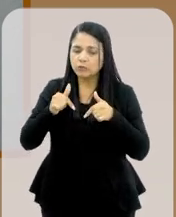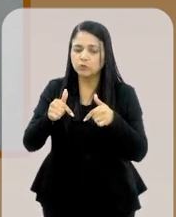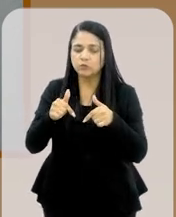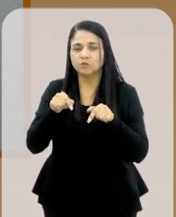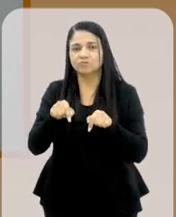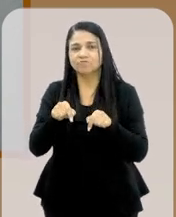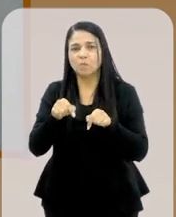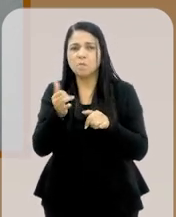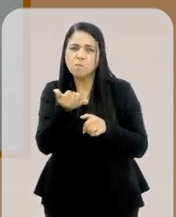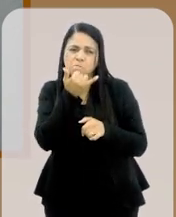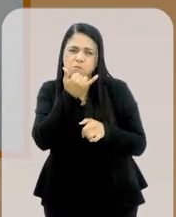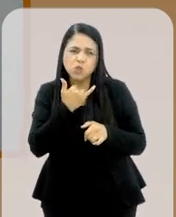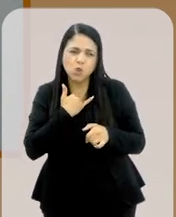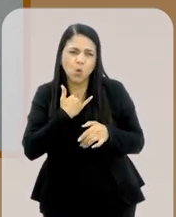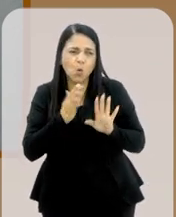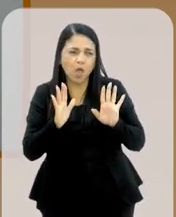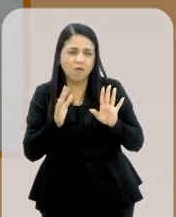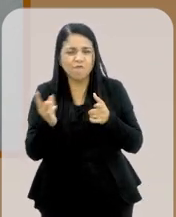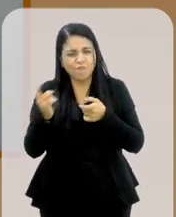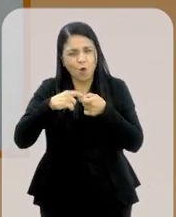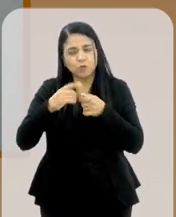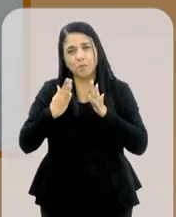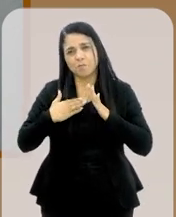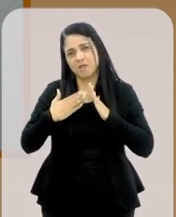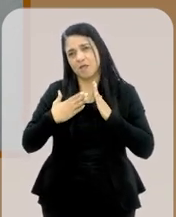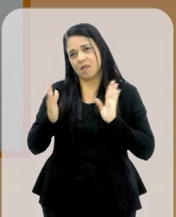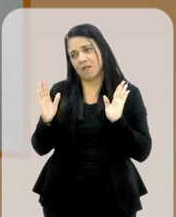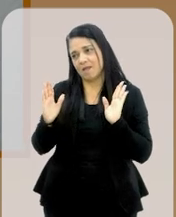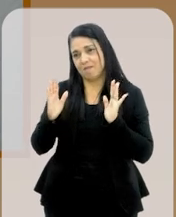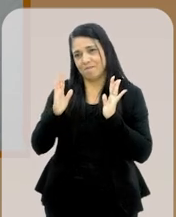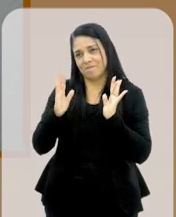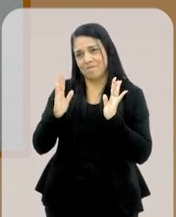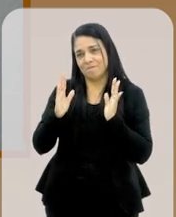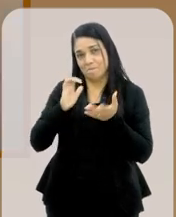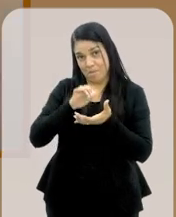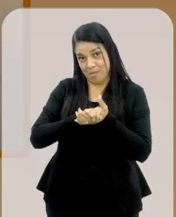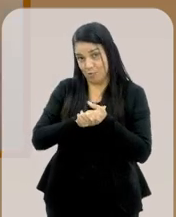tomada, né? Me perdoe pelo que eu fiz, mas volte para mim.